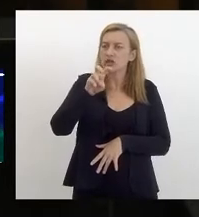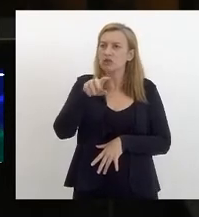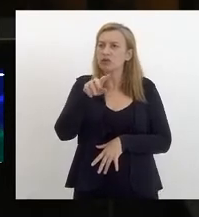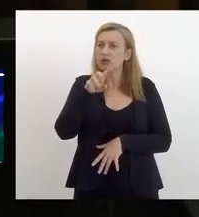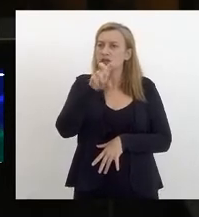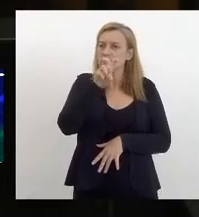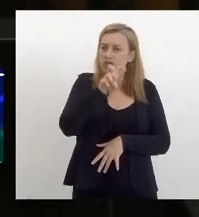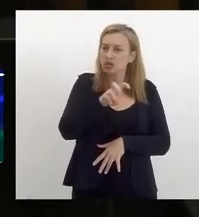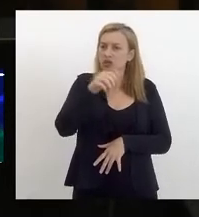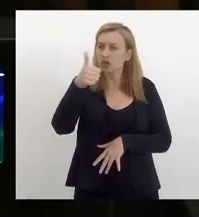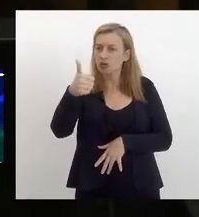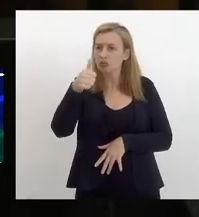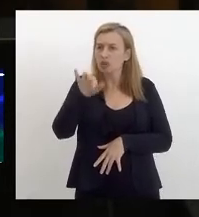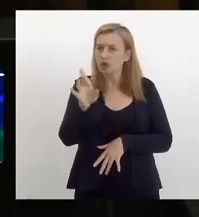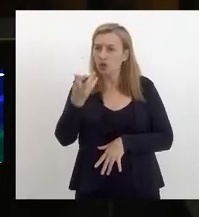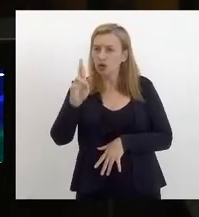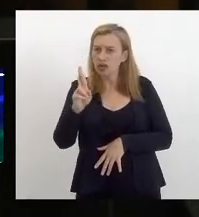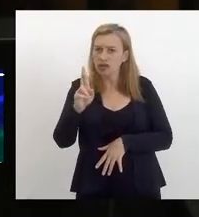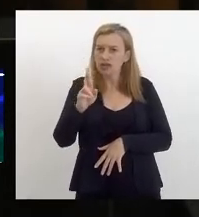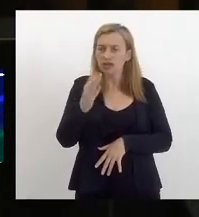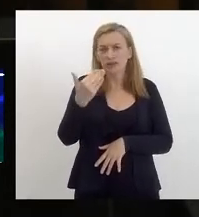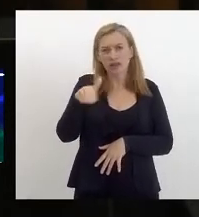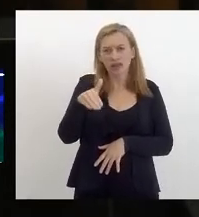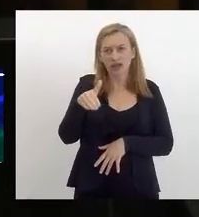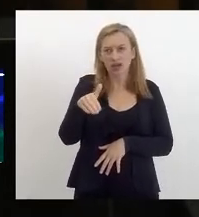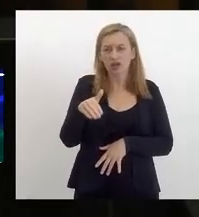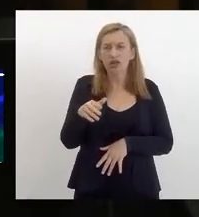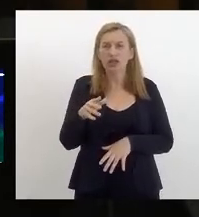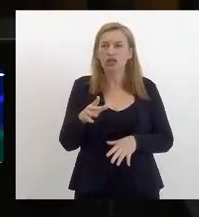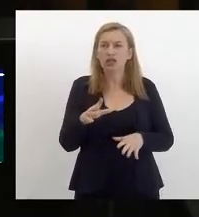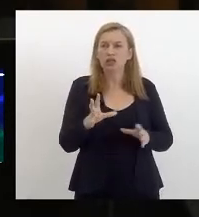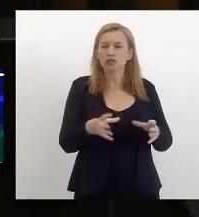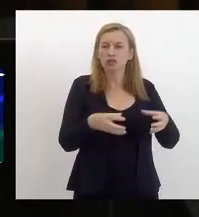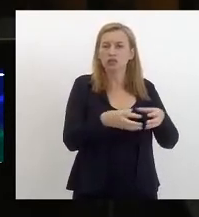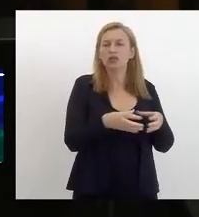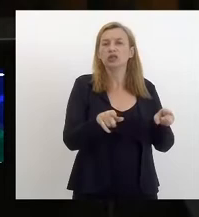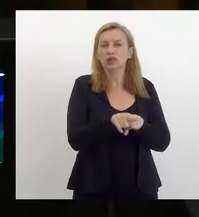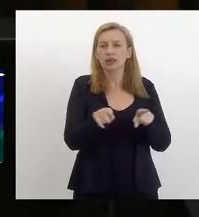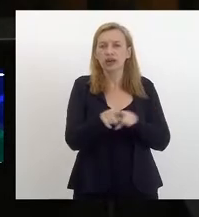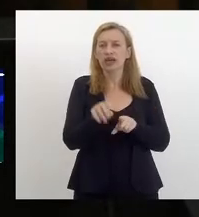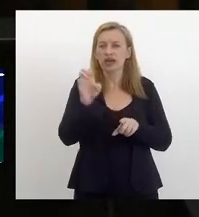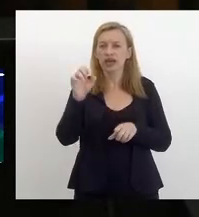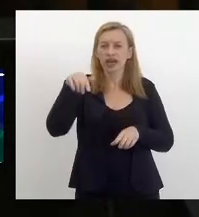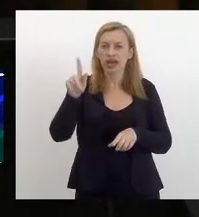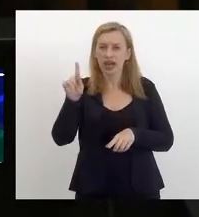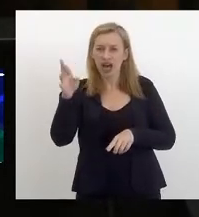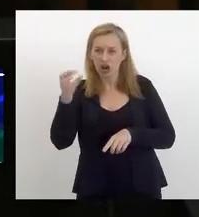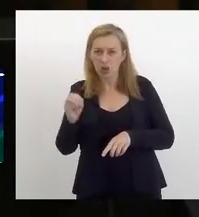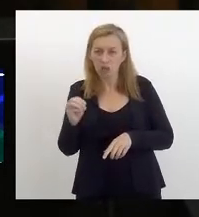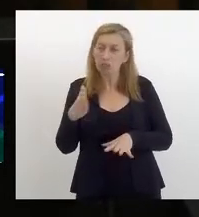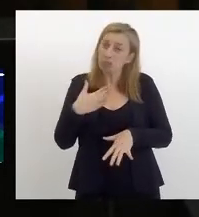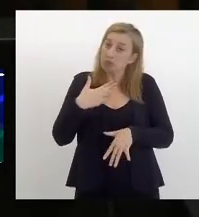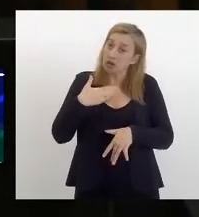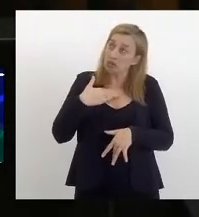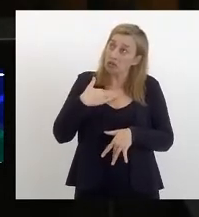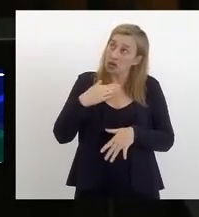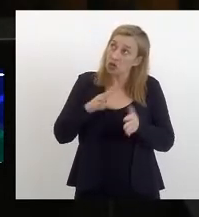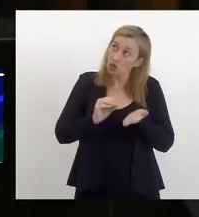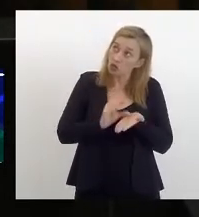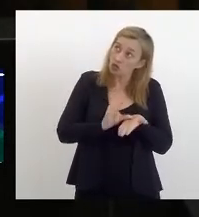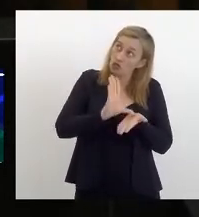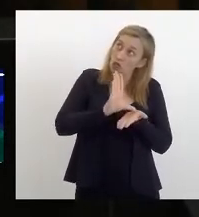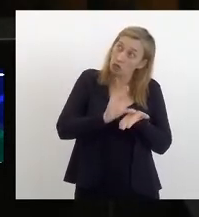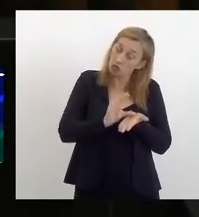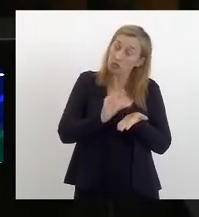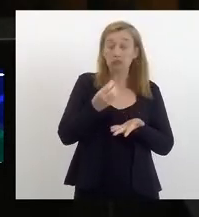bilhões 51 milhões e meio entre pessoal em cargos que no meu entendimento é um volume